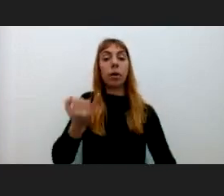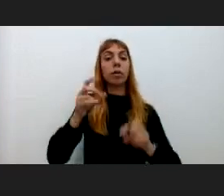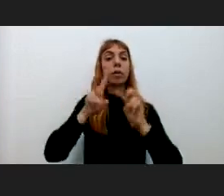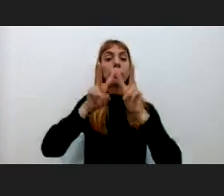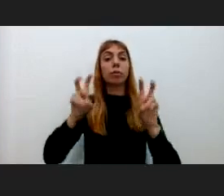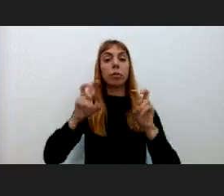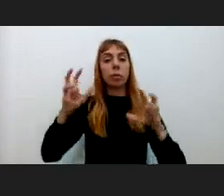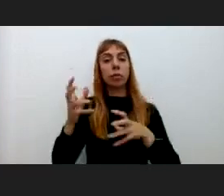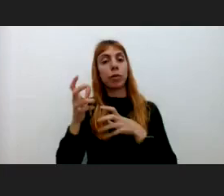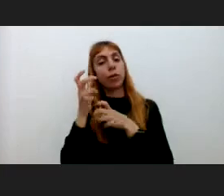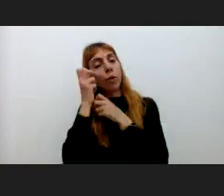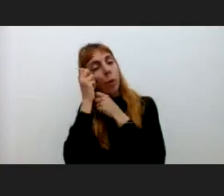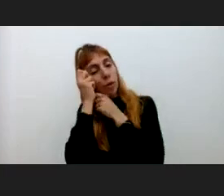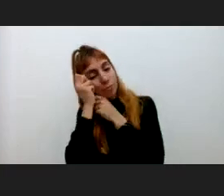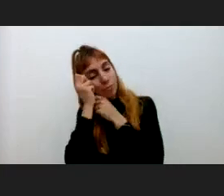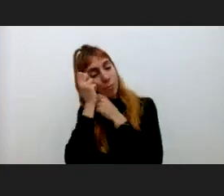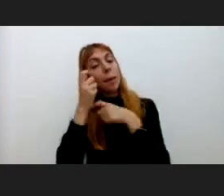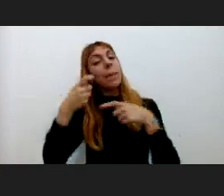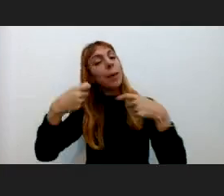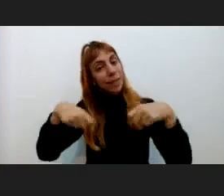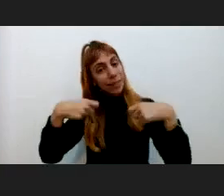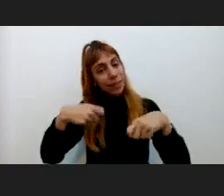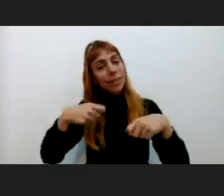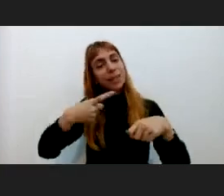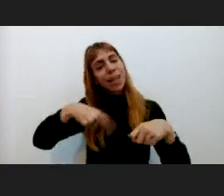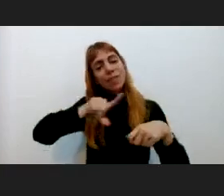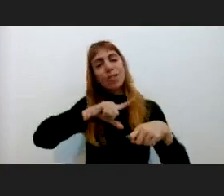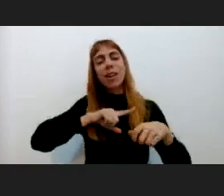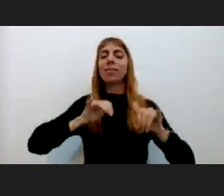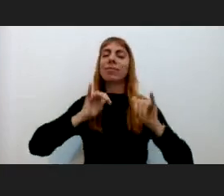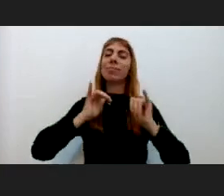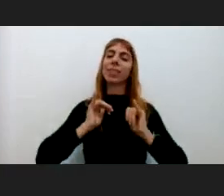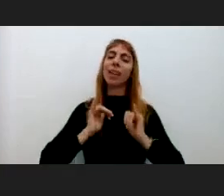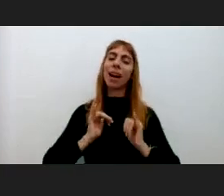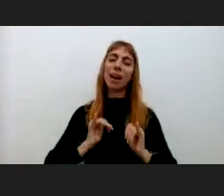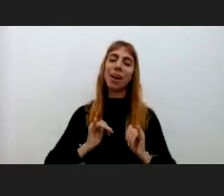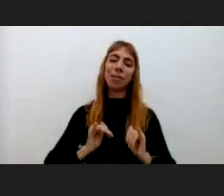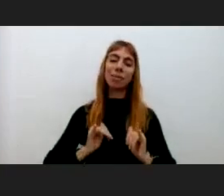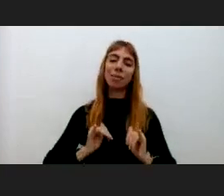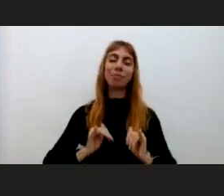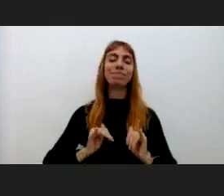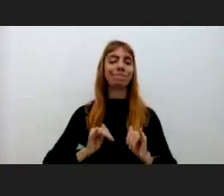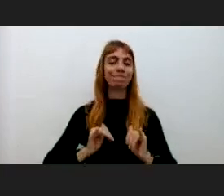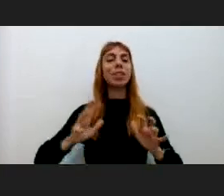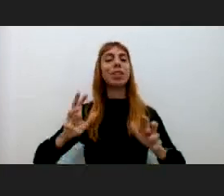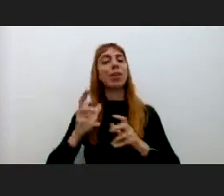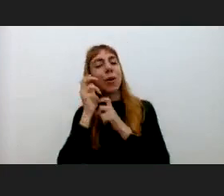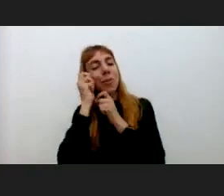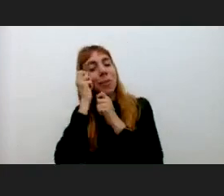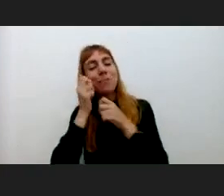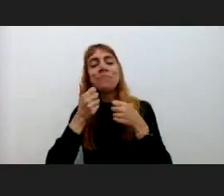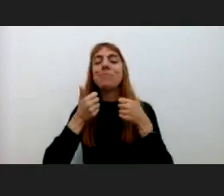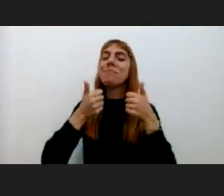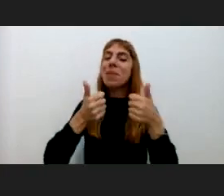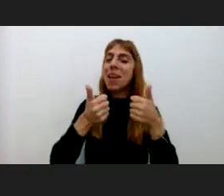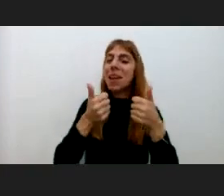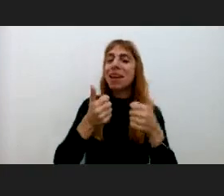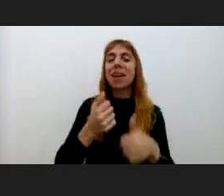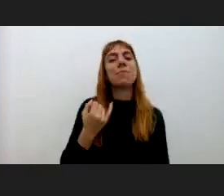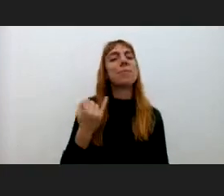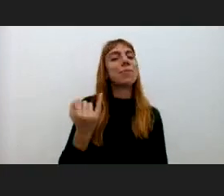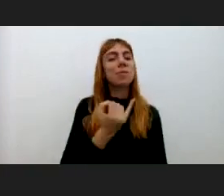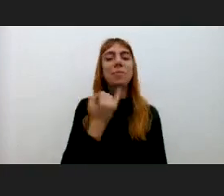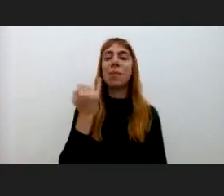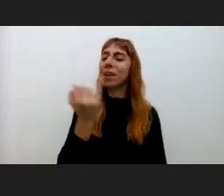o coração. É muito importante dormir bem, com qualidade